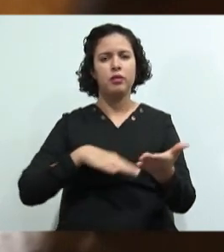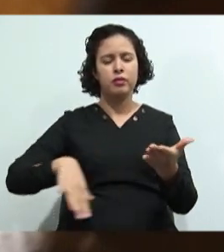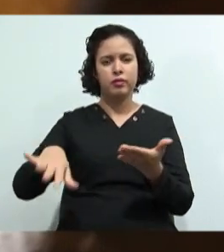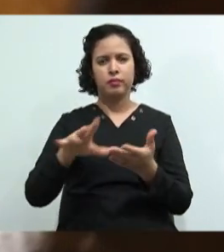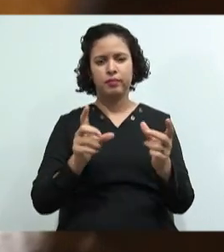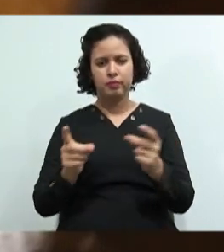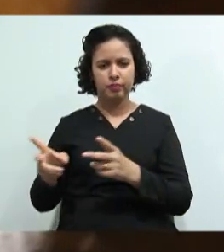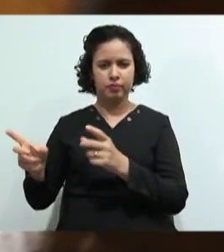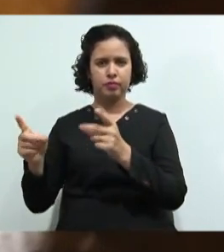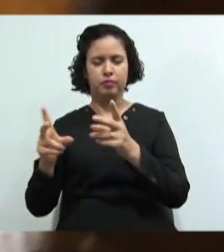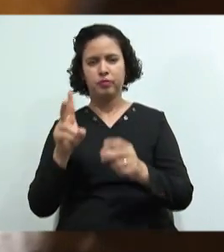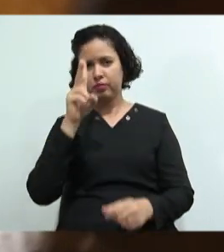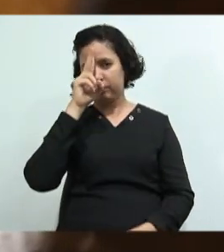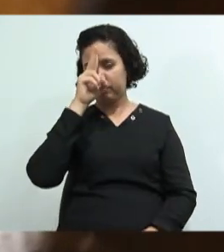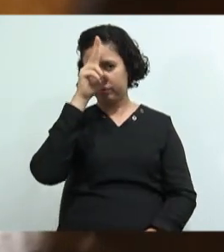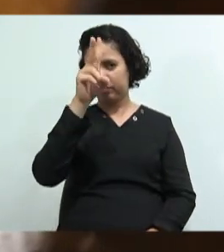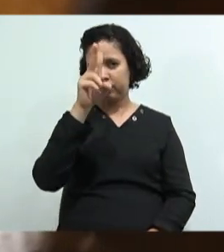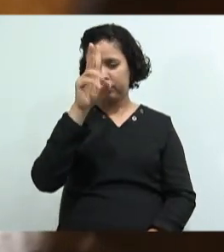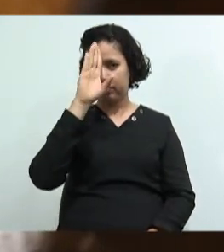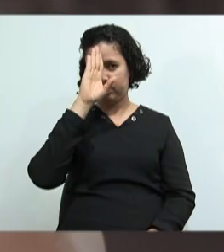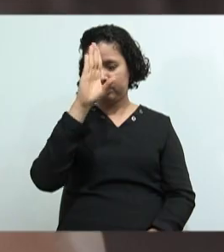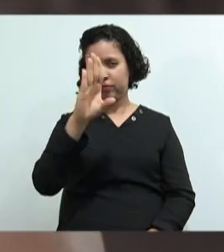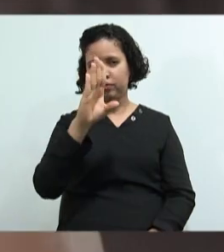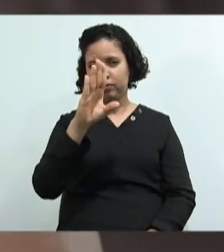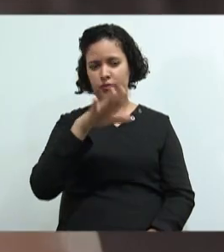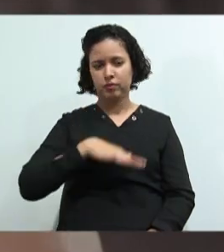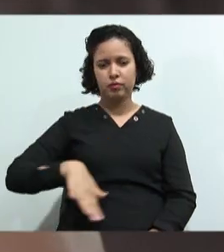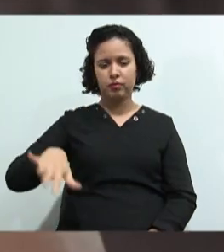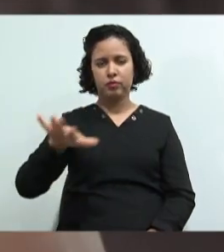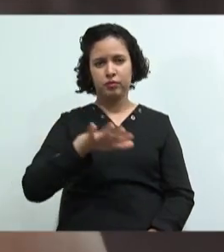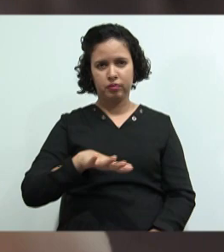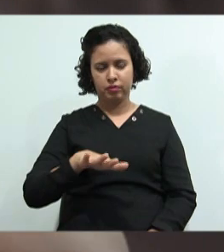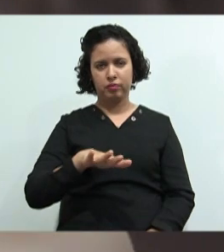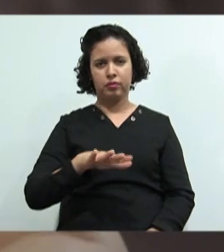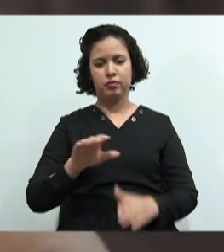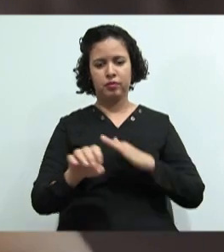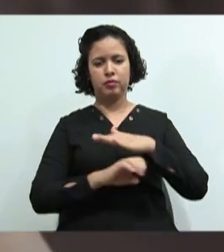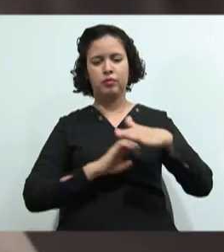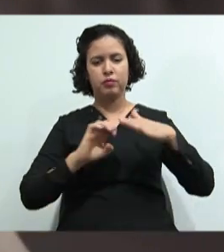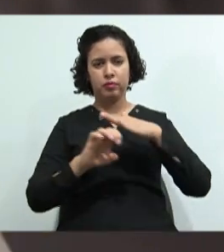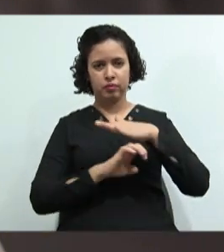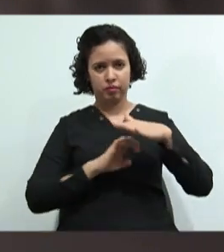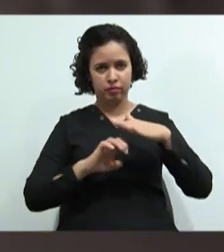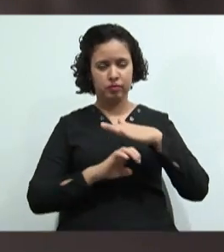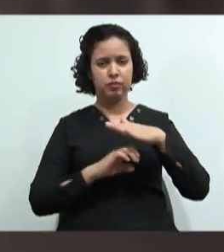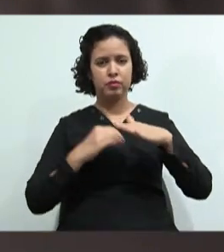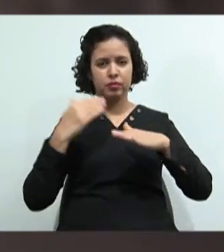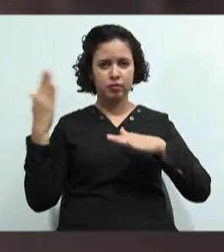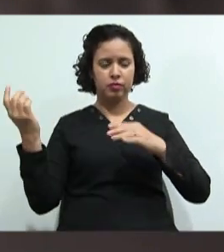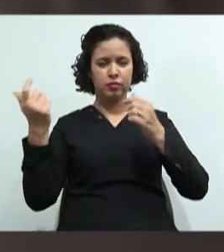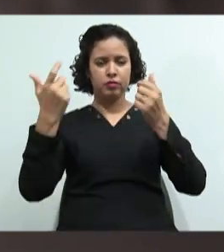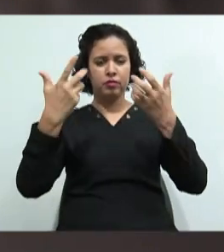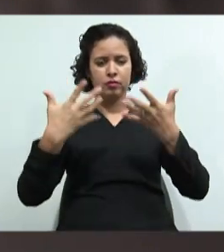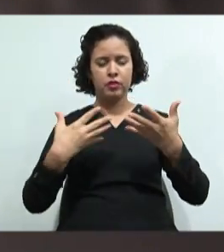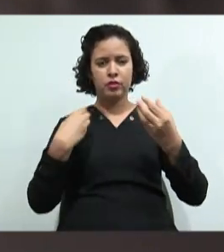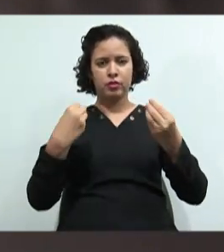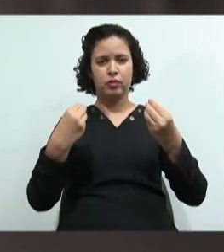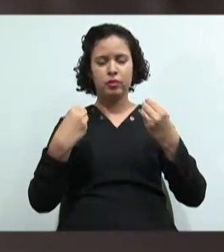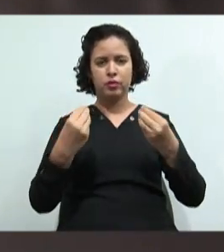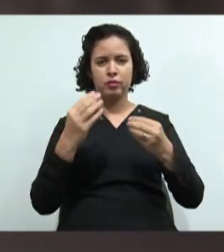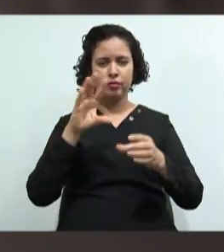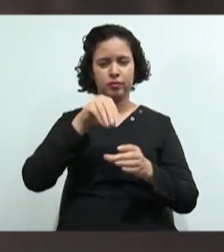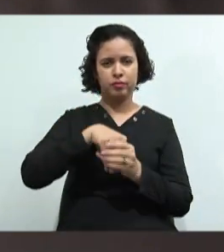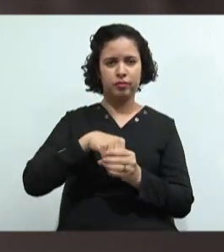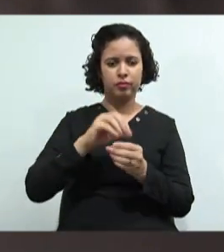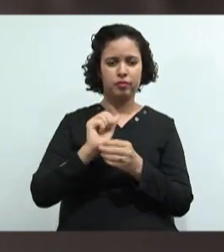inseridas, fortalecendo a sua presença de mercado. A consultora de empresa Roselane da Silva explica como o ambiente interno